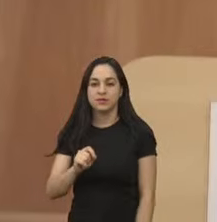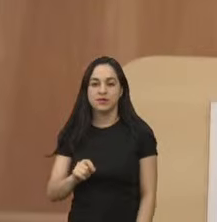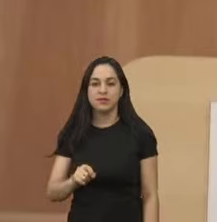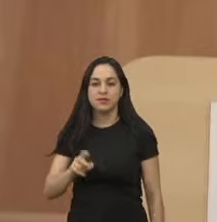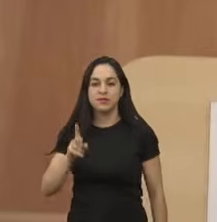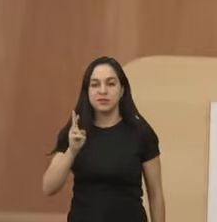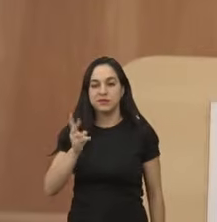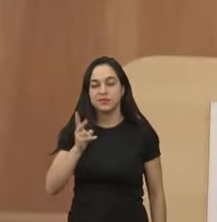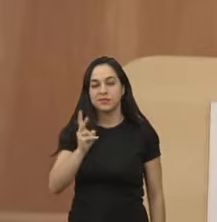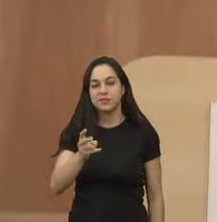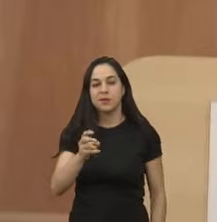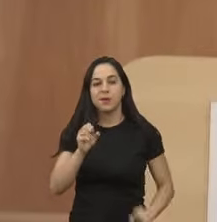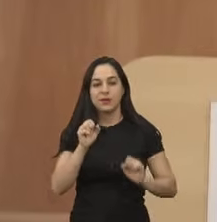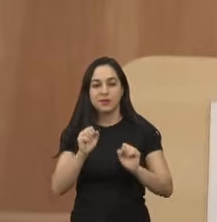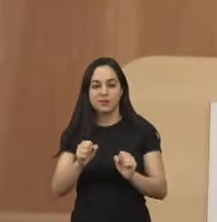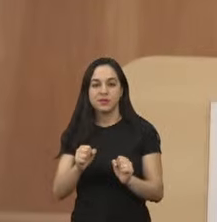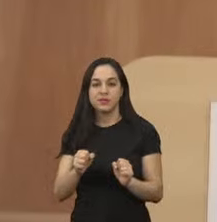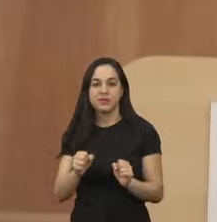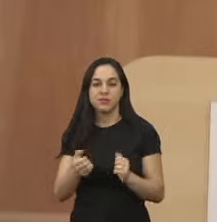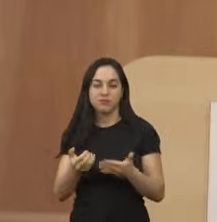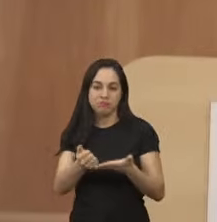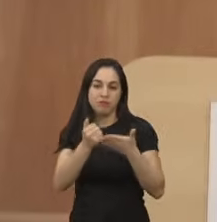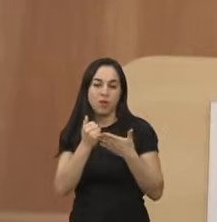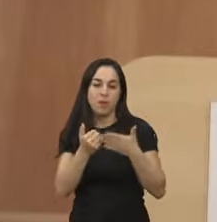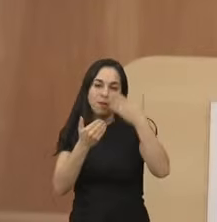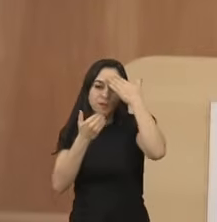podem contar com o apoio desse vereador. Muito obrigado.